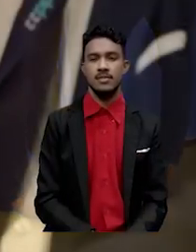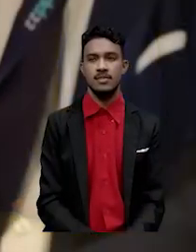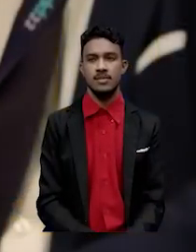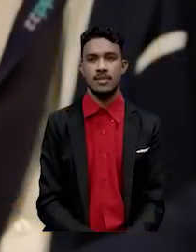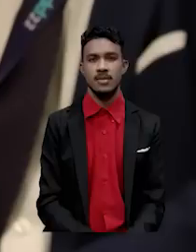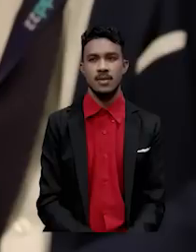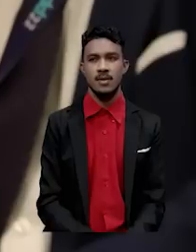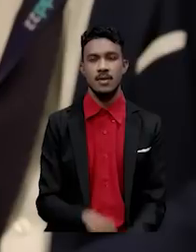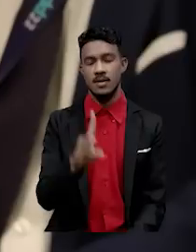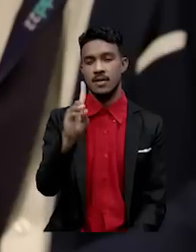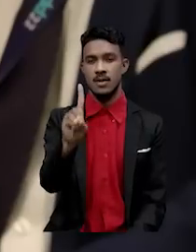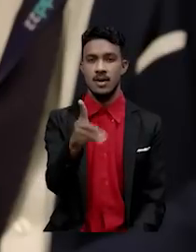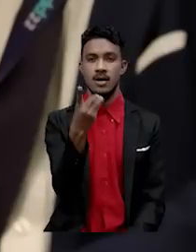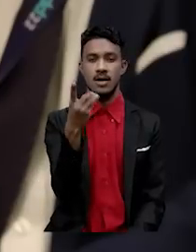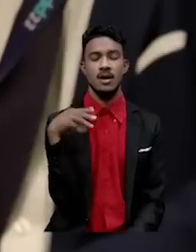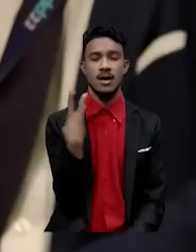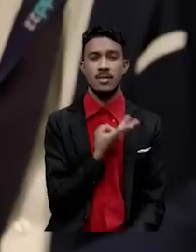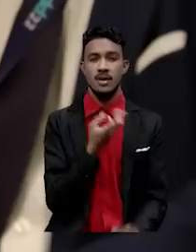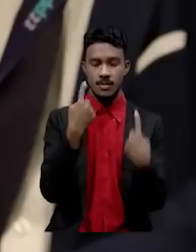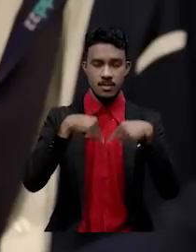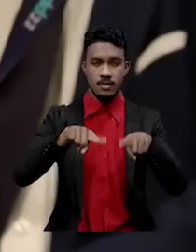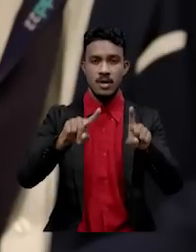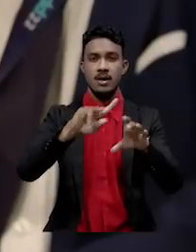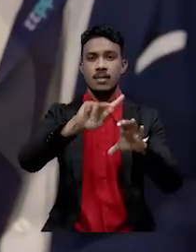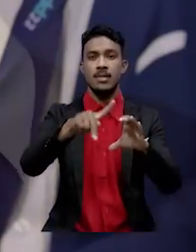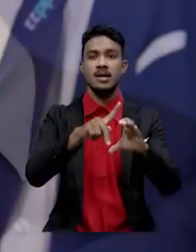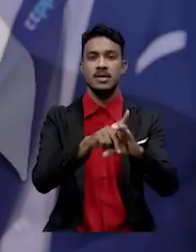de der, a minha turma participa.